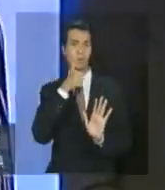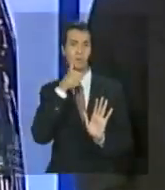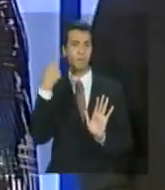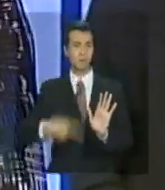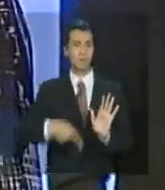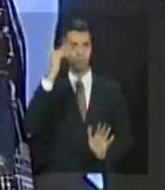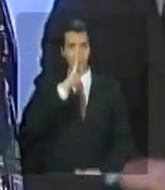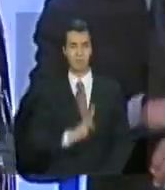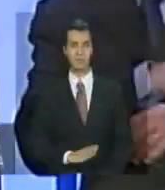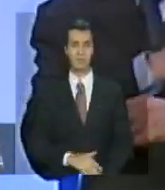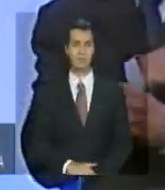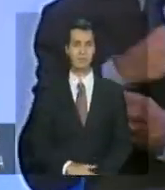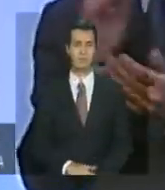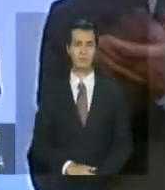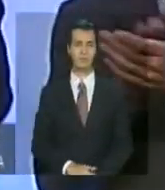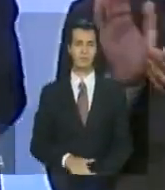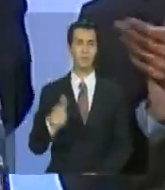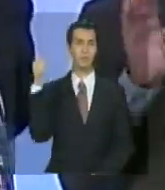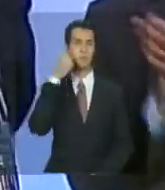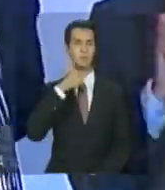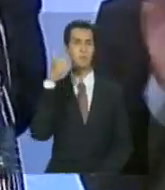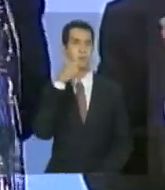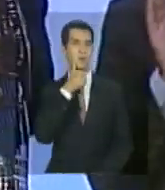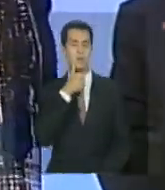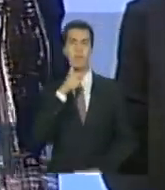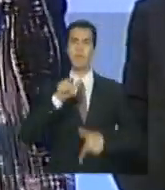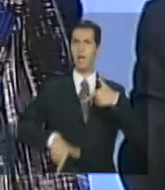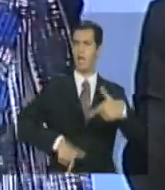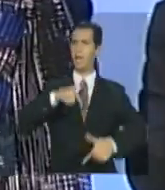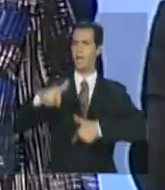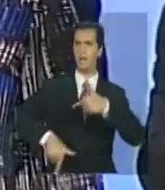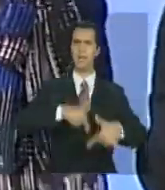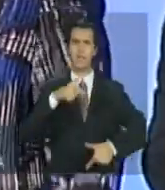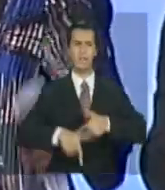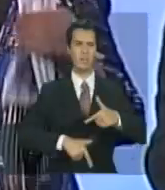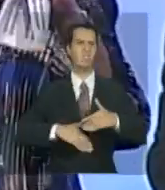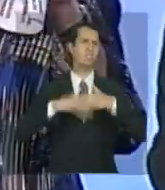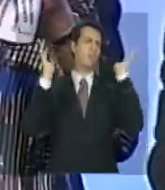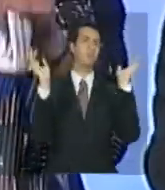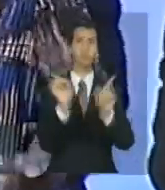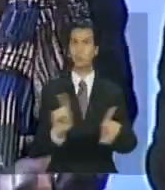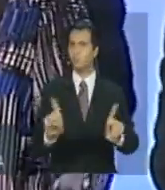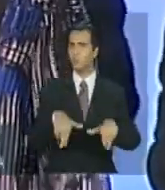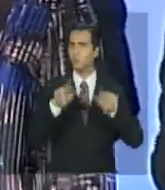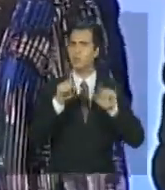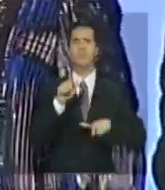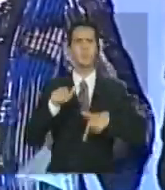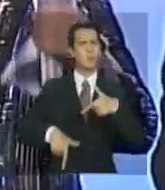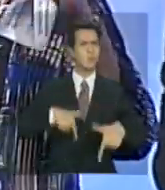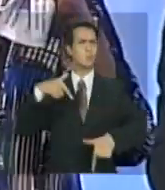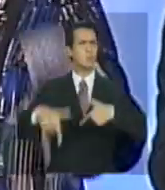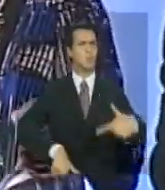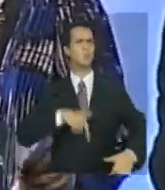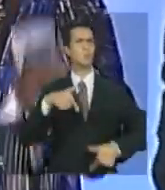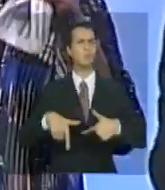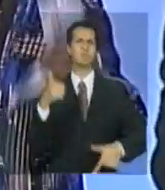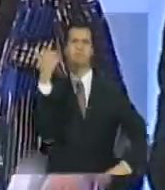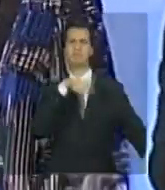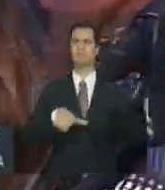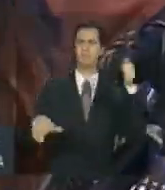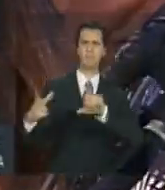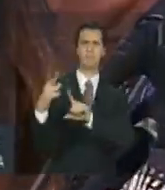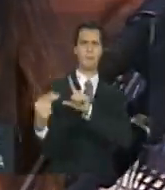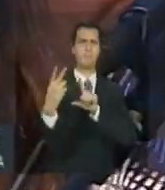brasileira. Aquela mulher que não para, que não desiste, que vai à briga, que consegue,